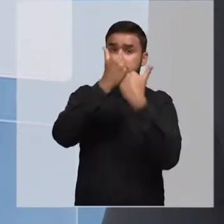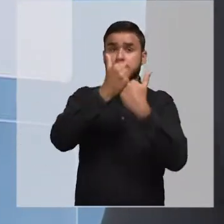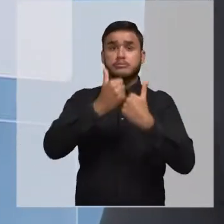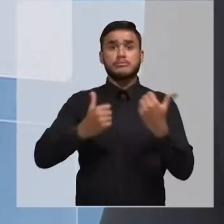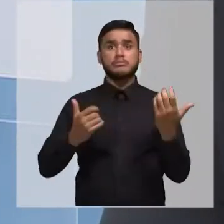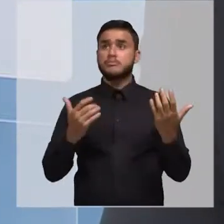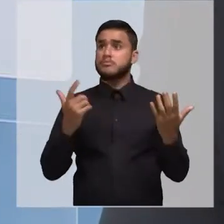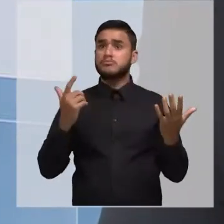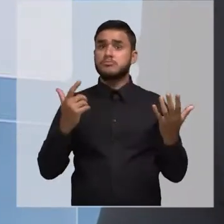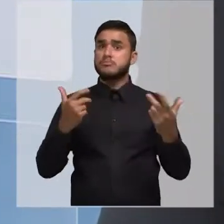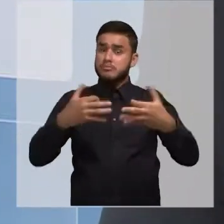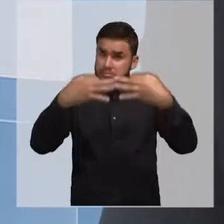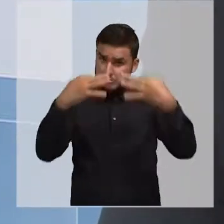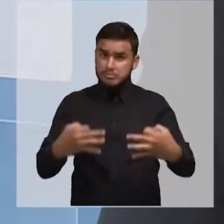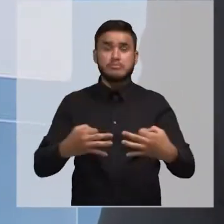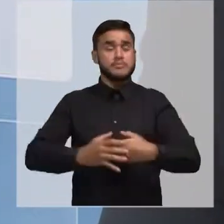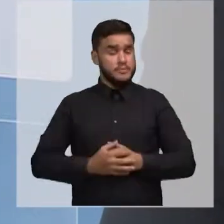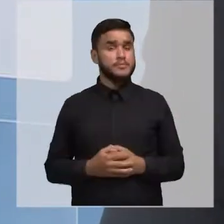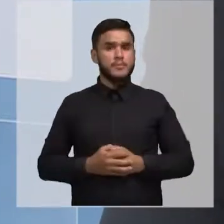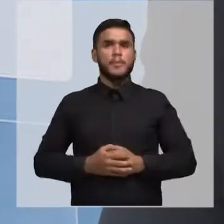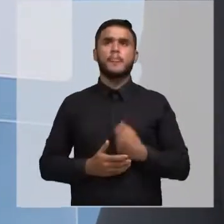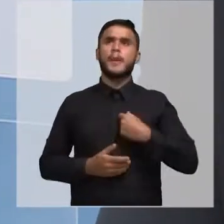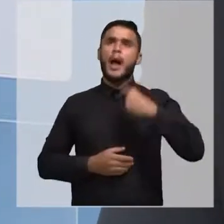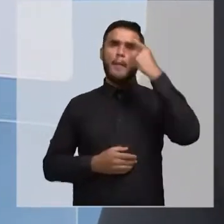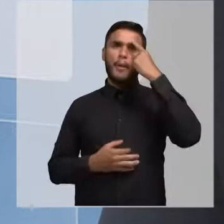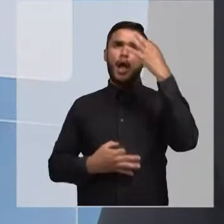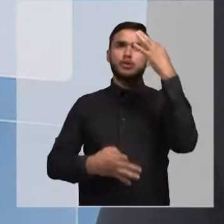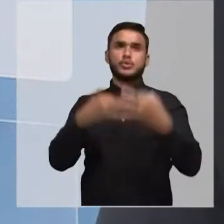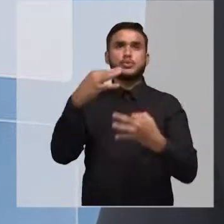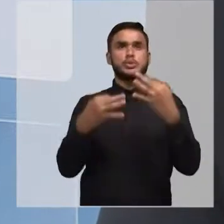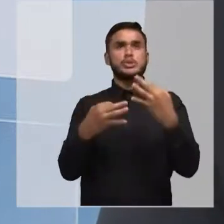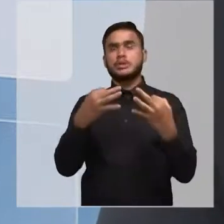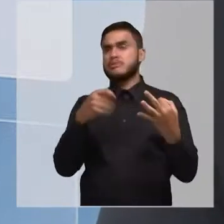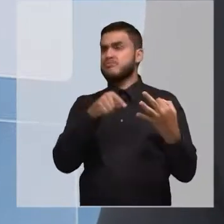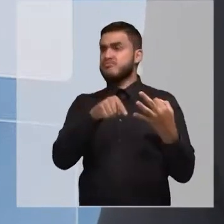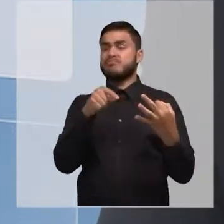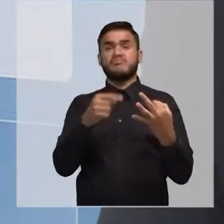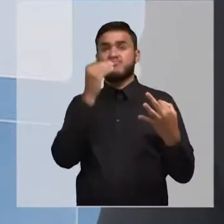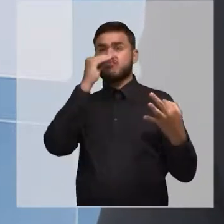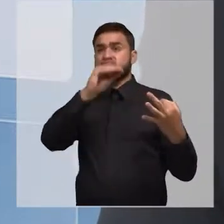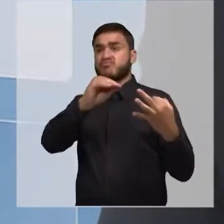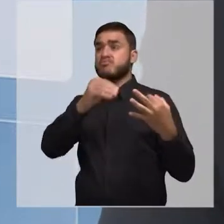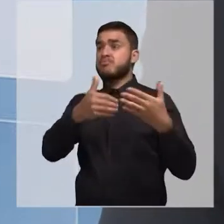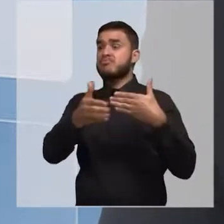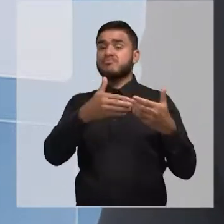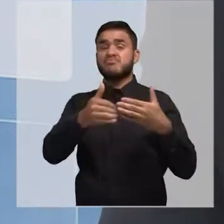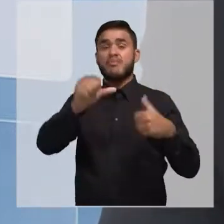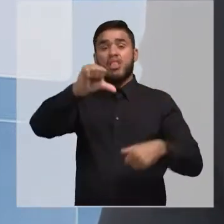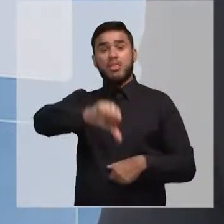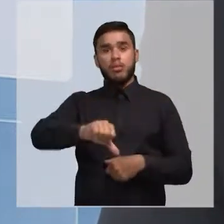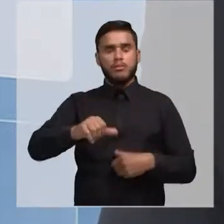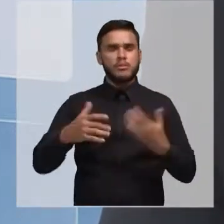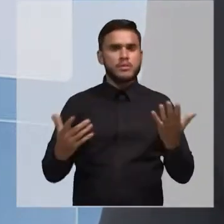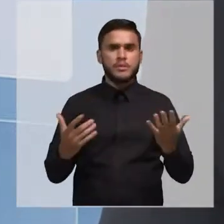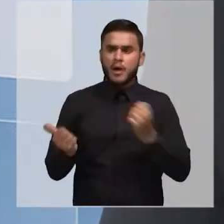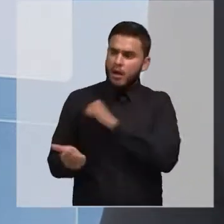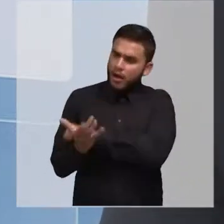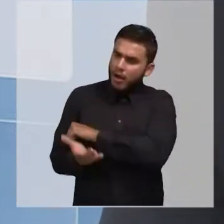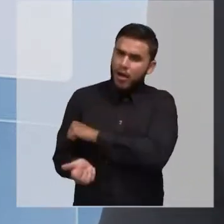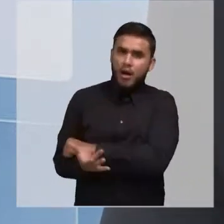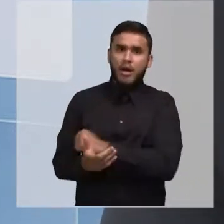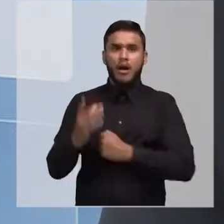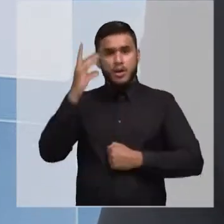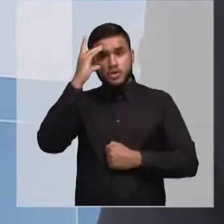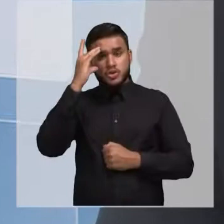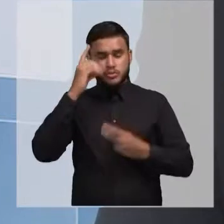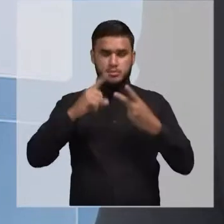que aconteceu. E não é porque a justiça não preste que a corrupção que houve durante esse período da